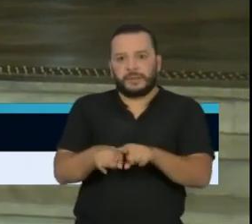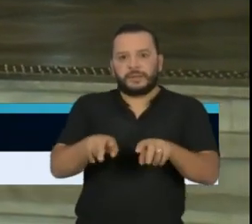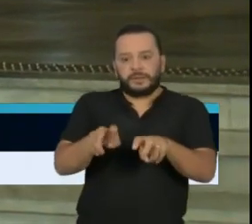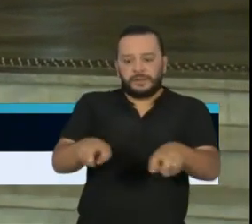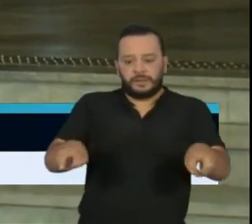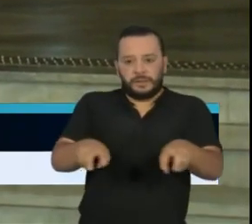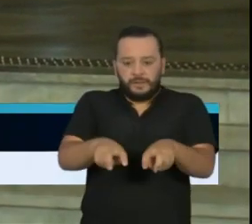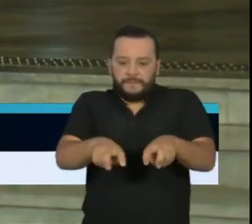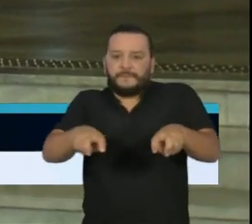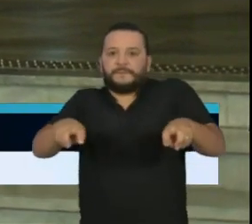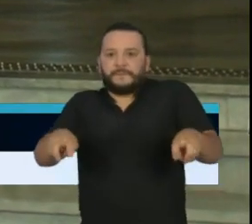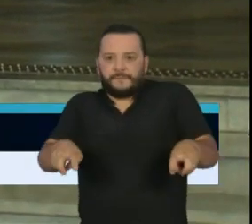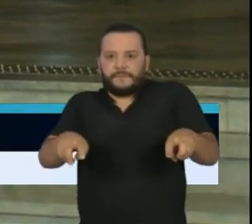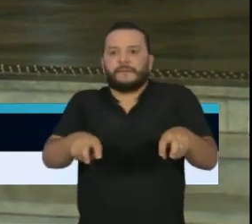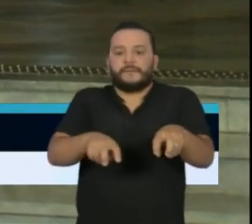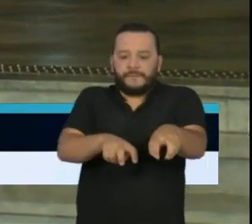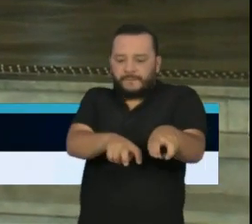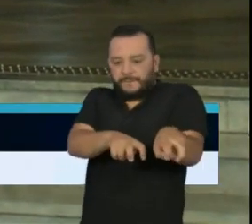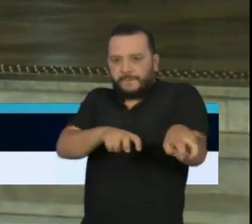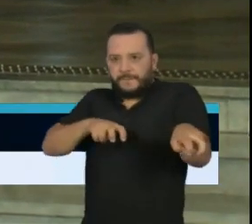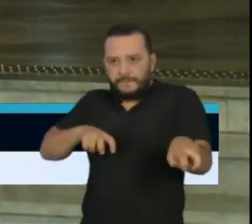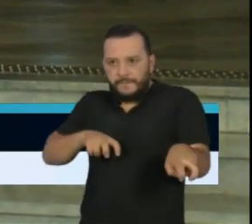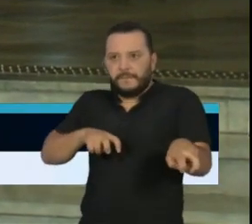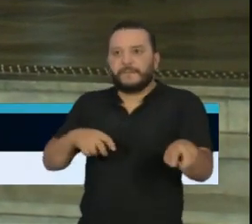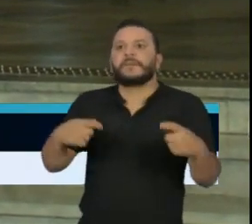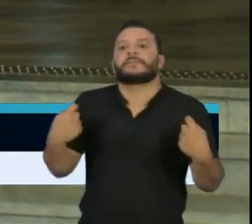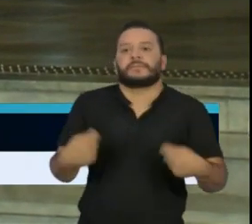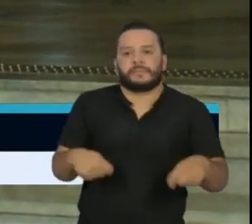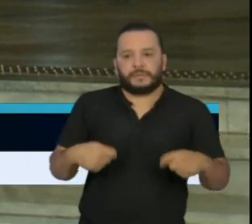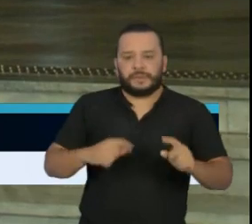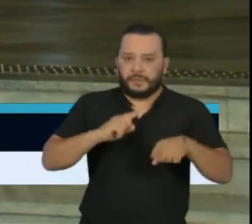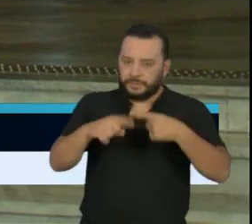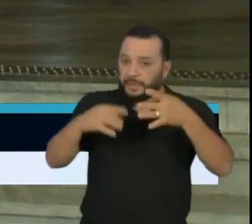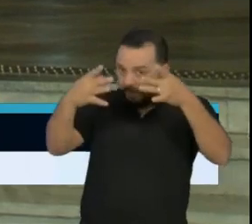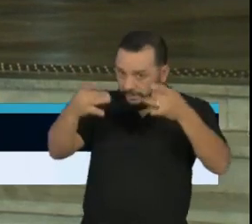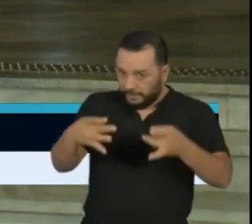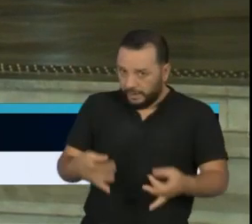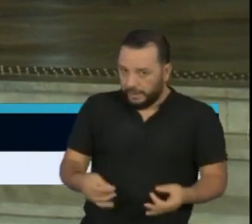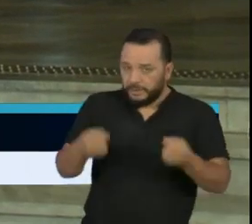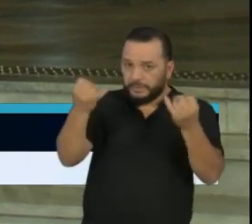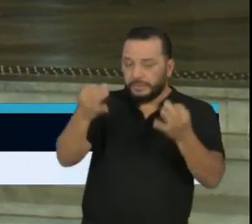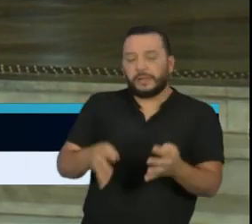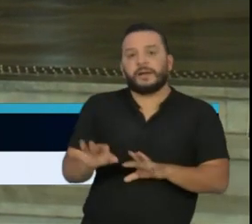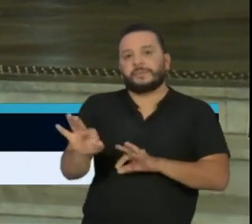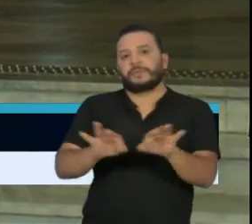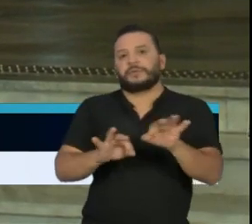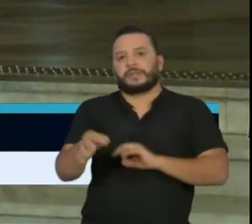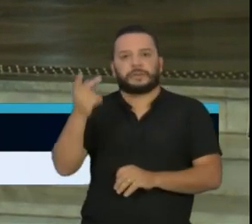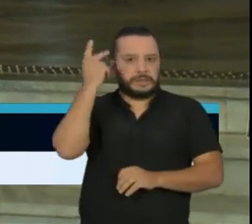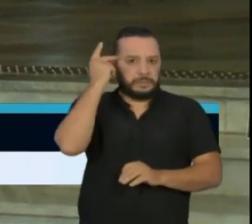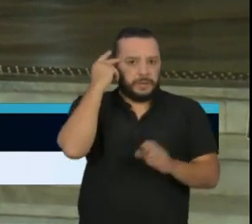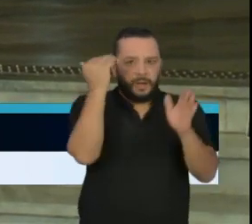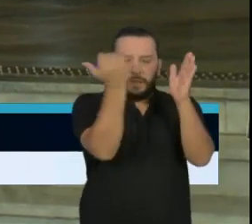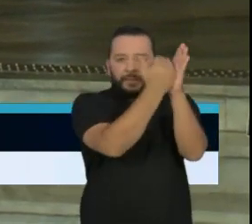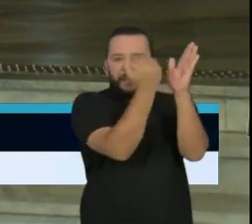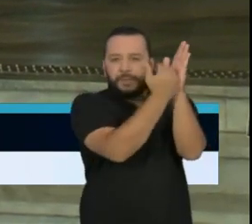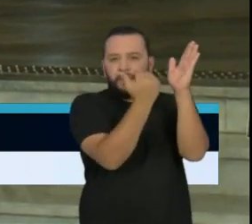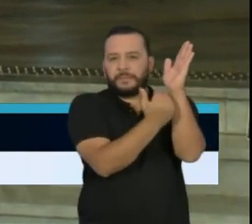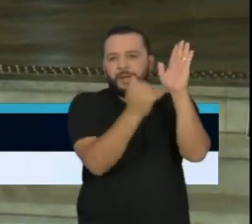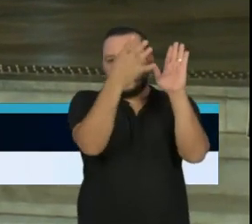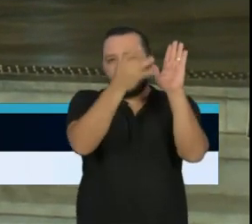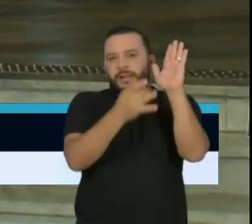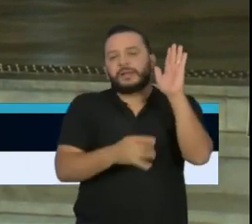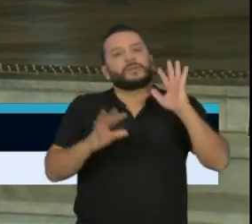estamos trabalhando. Então, esses protocolos ainda estamos fechando em detalhe, serão publicados junto no Plano São Paulo, com todas as instituições,